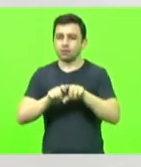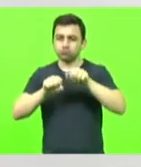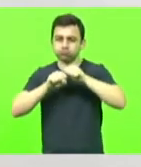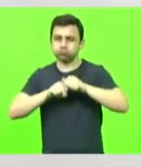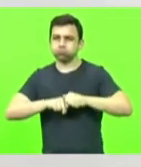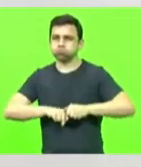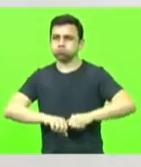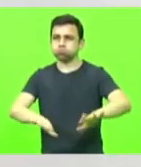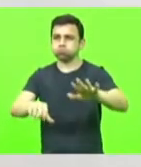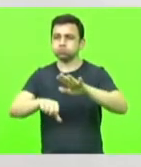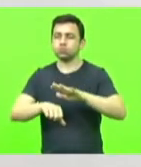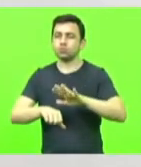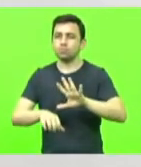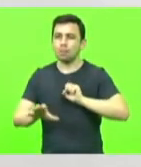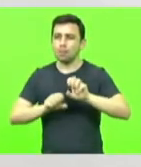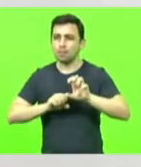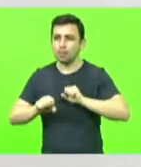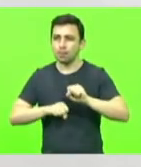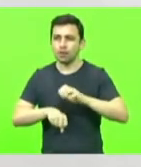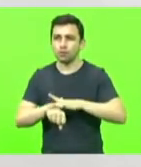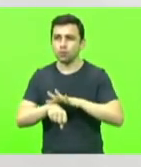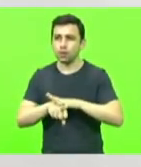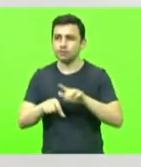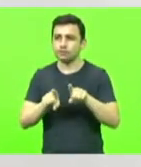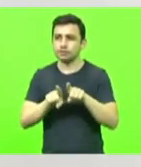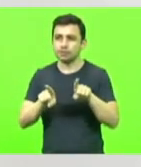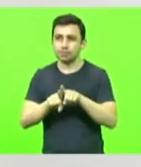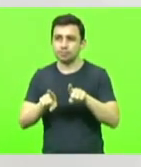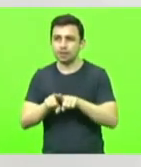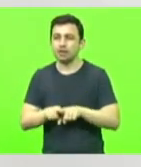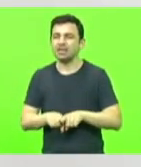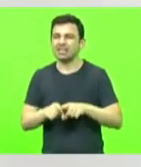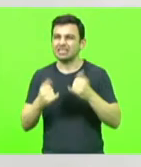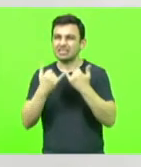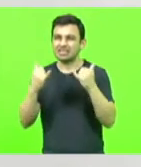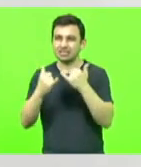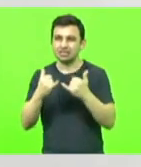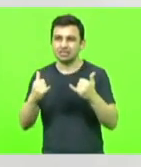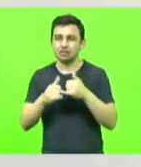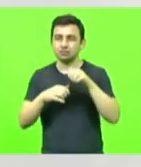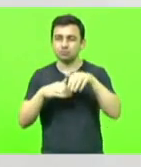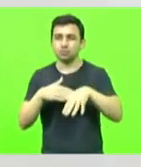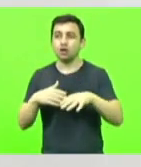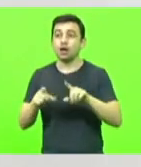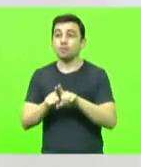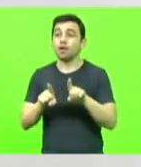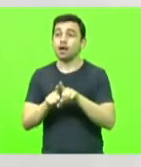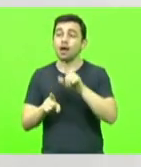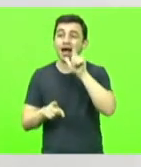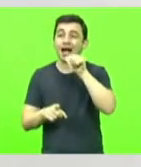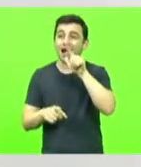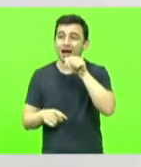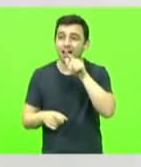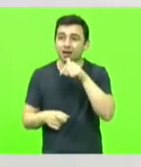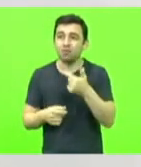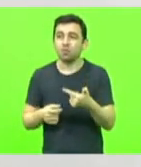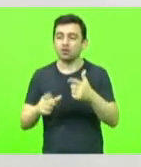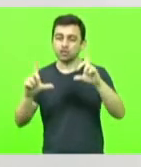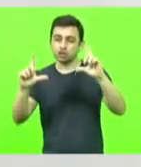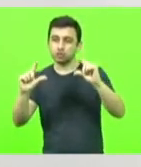insetos, diminuição de fornecimento de energia com matriz hidrelétrica, assim como água potável e diminuição de produção do